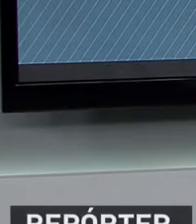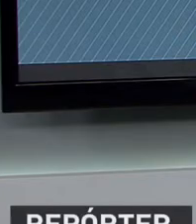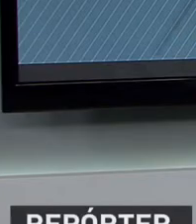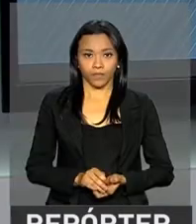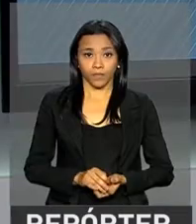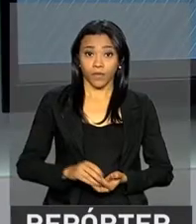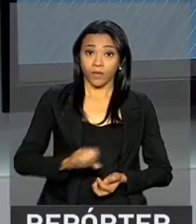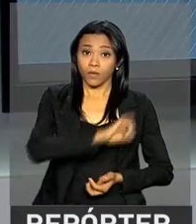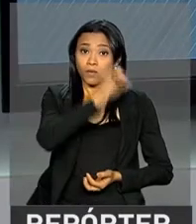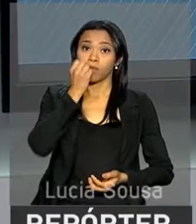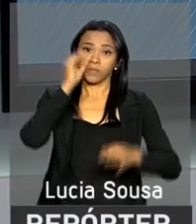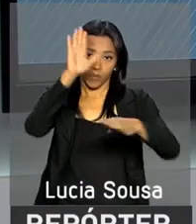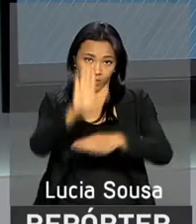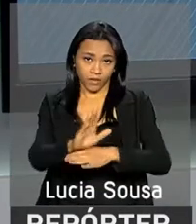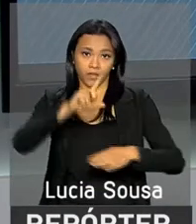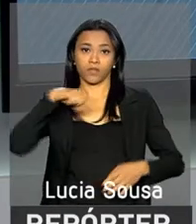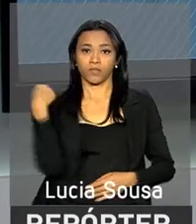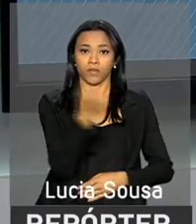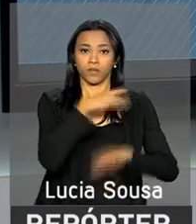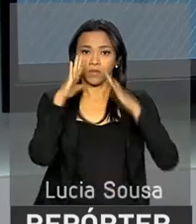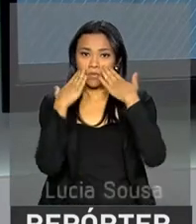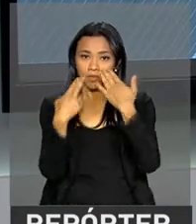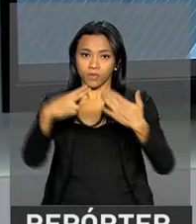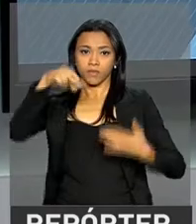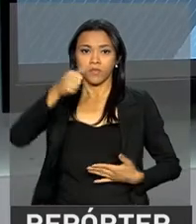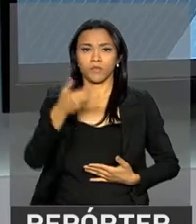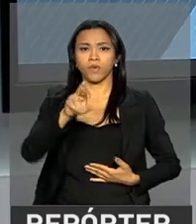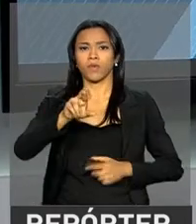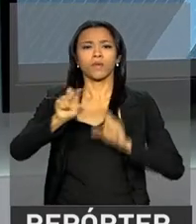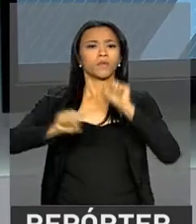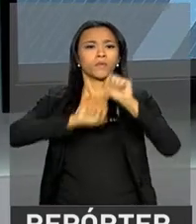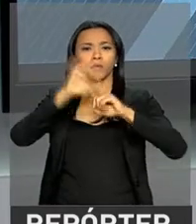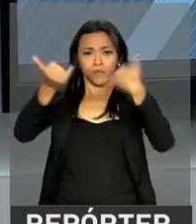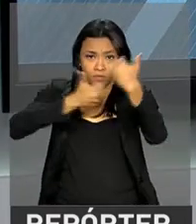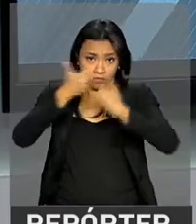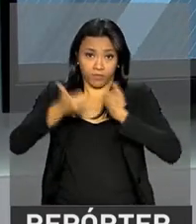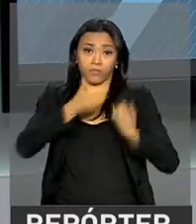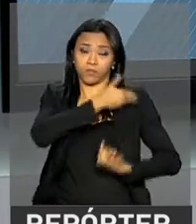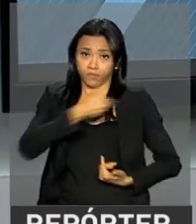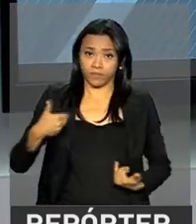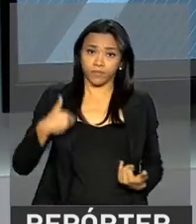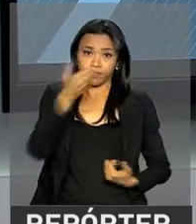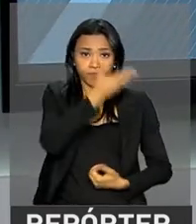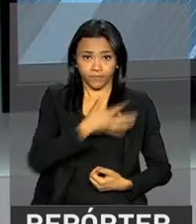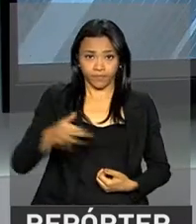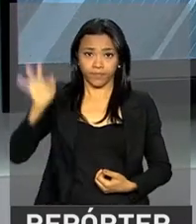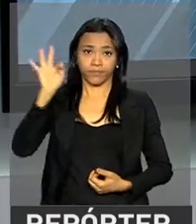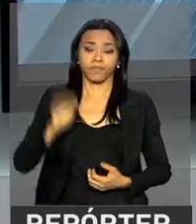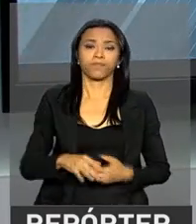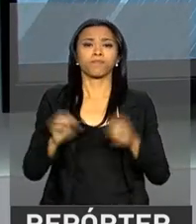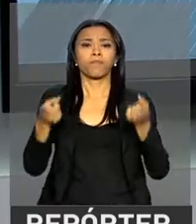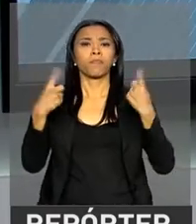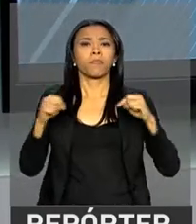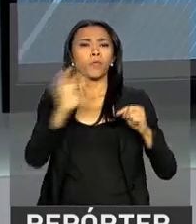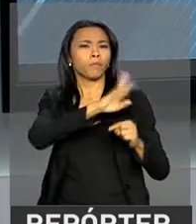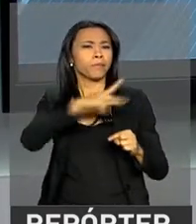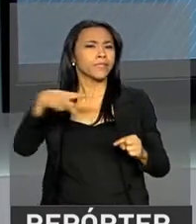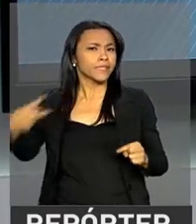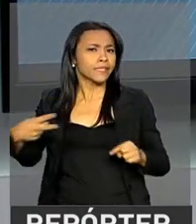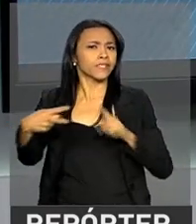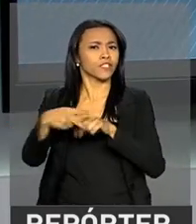olá boa tarde estamos de volta com repórter nbr as notícias do governo federal o presidente em exercício